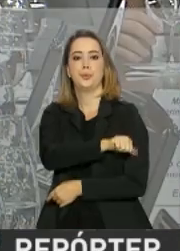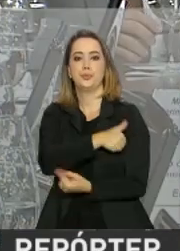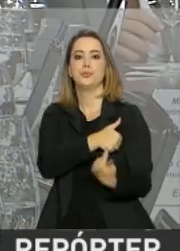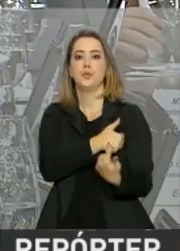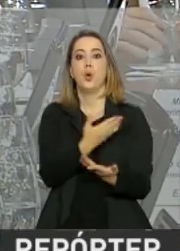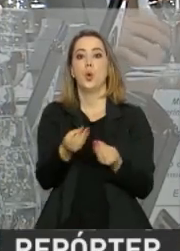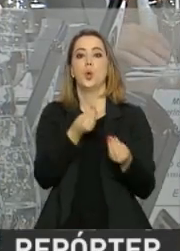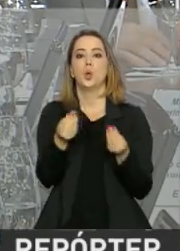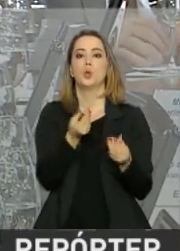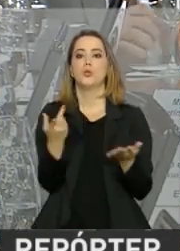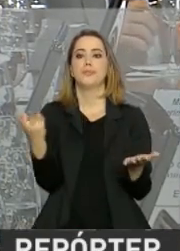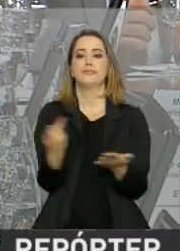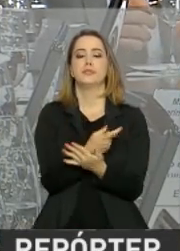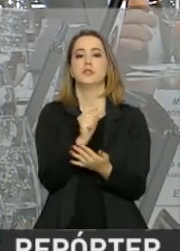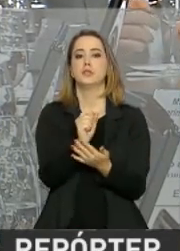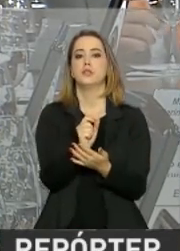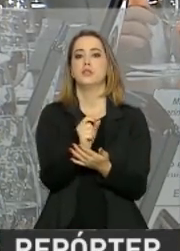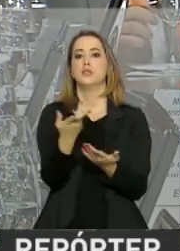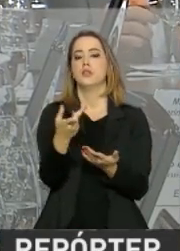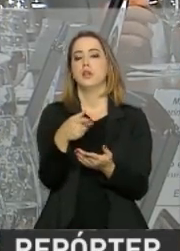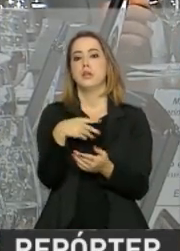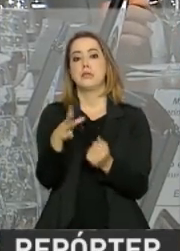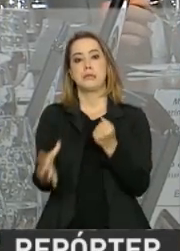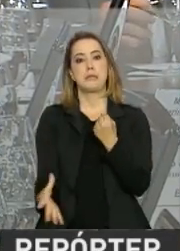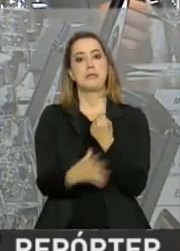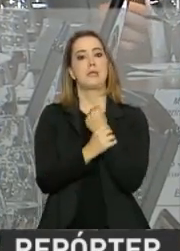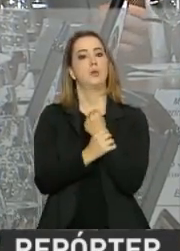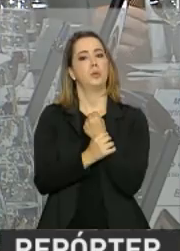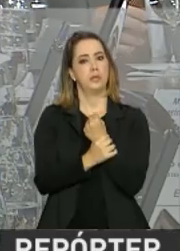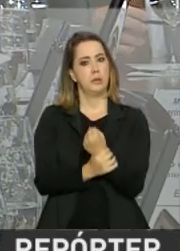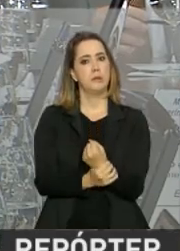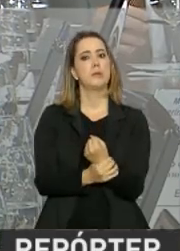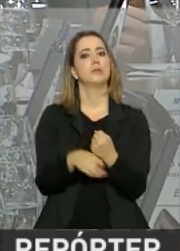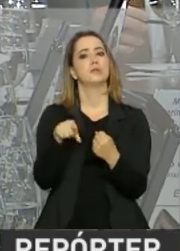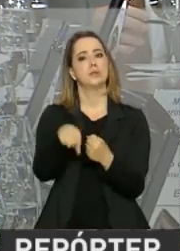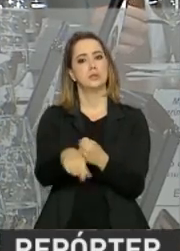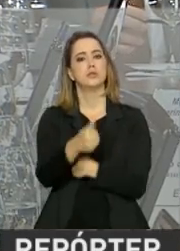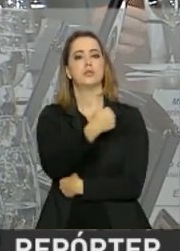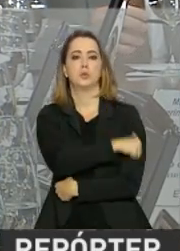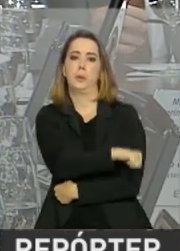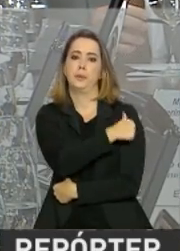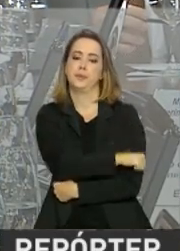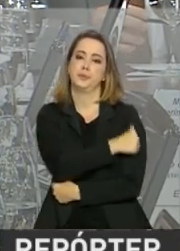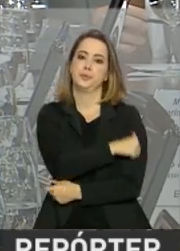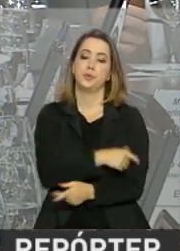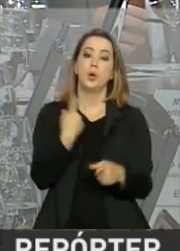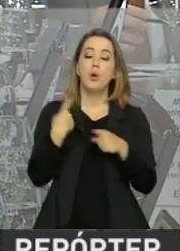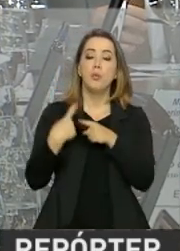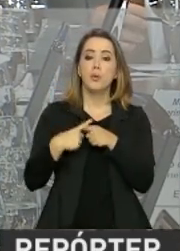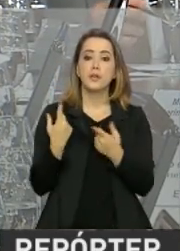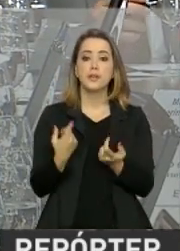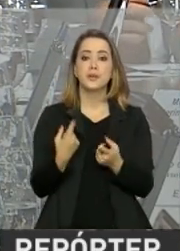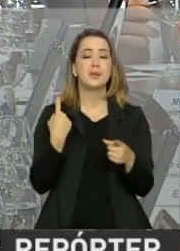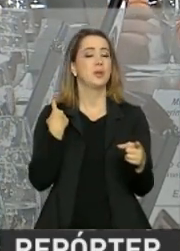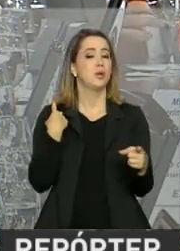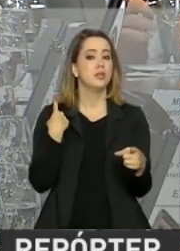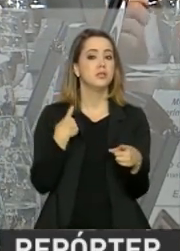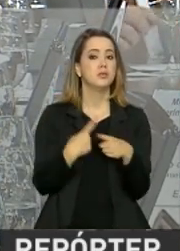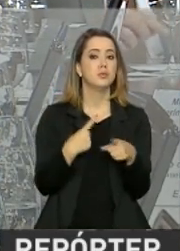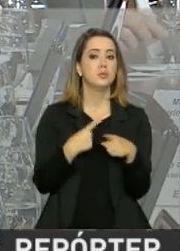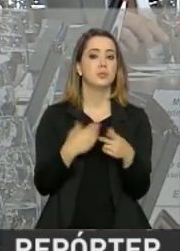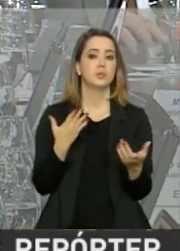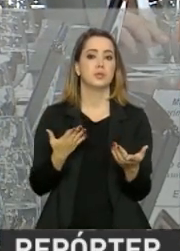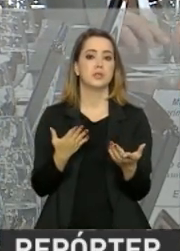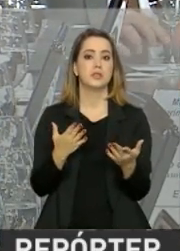resolver as questões de segurança do estado do rio de janeiro por que por que num dado momento quase